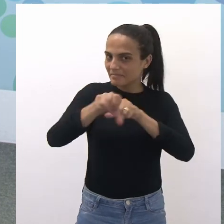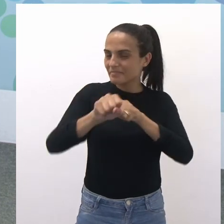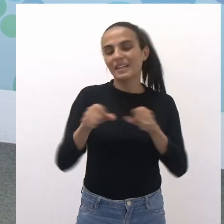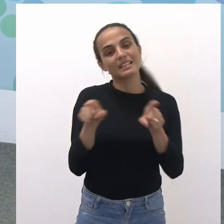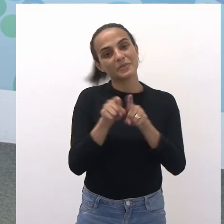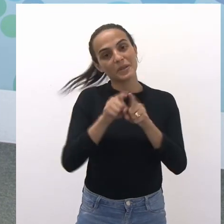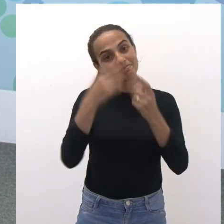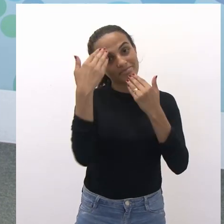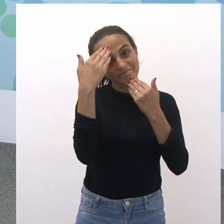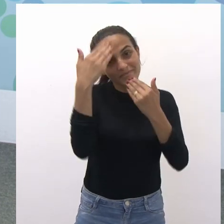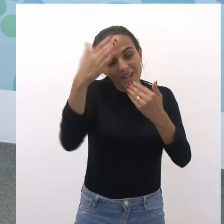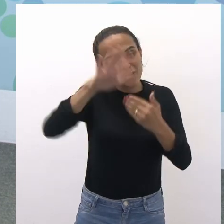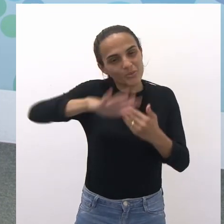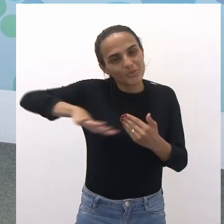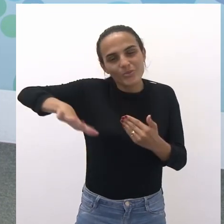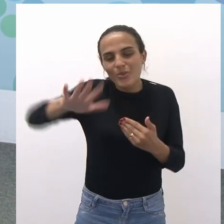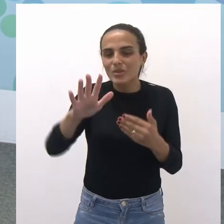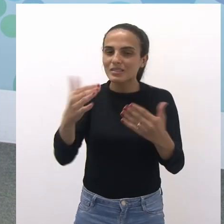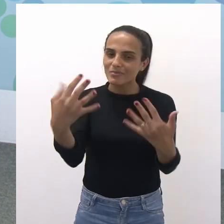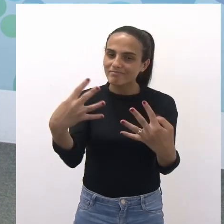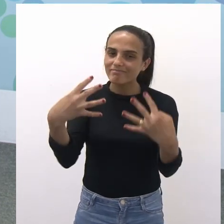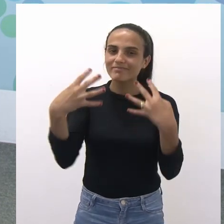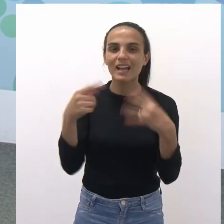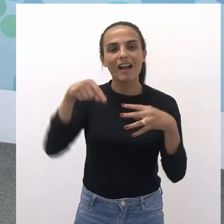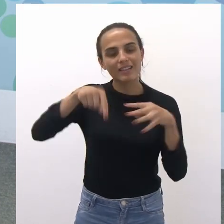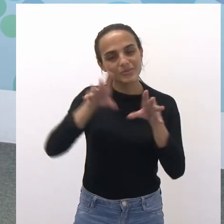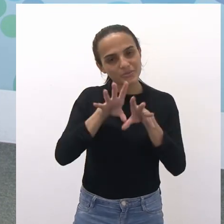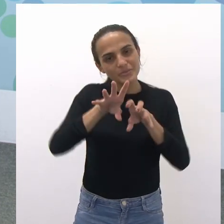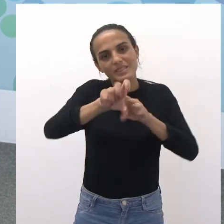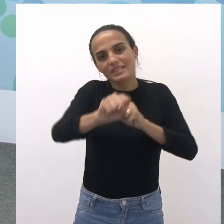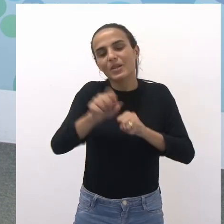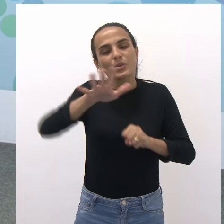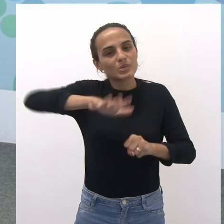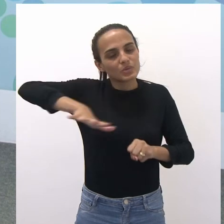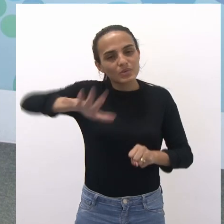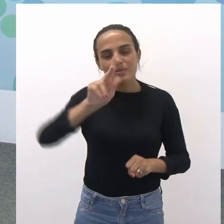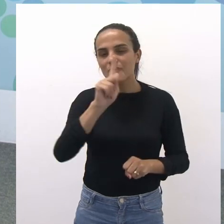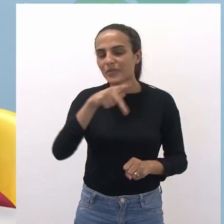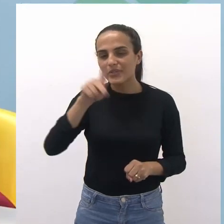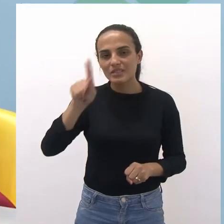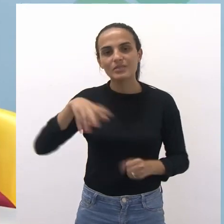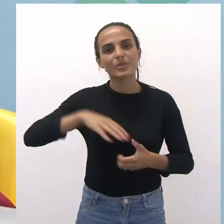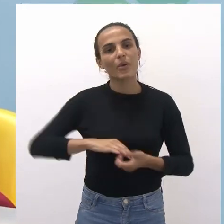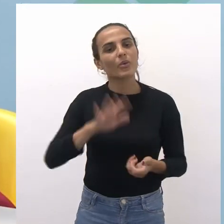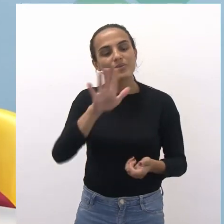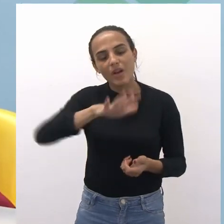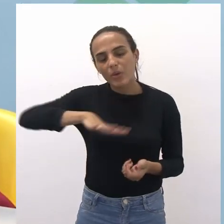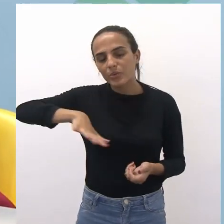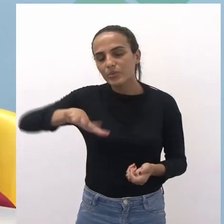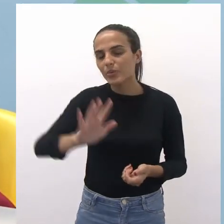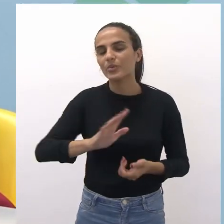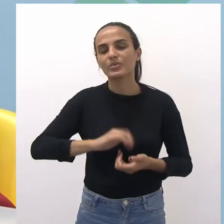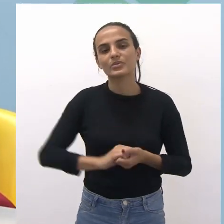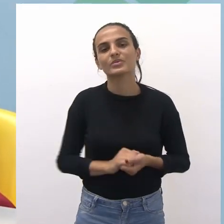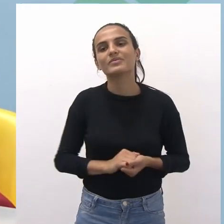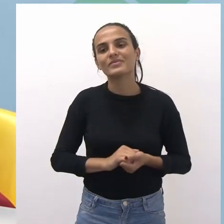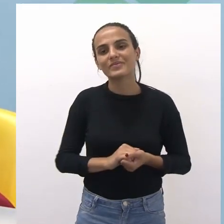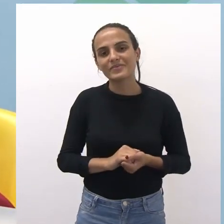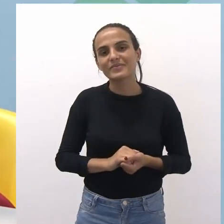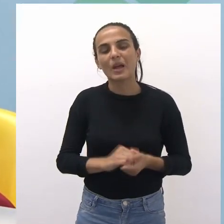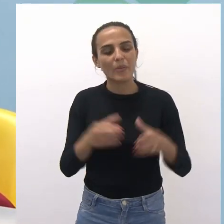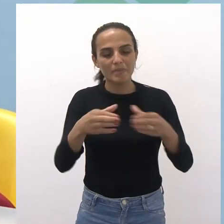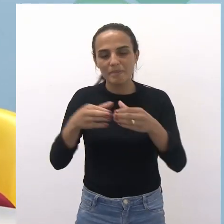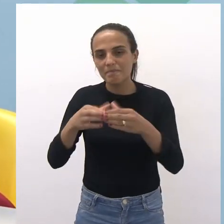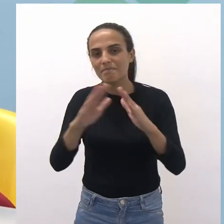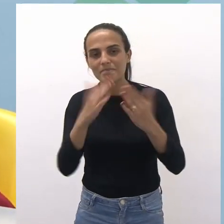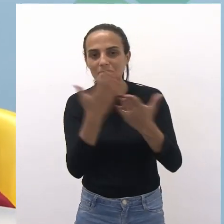todos que estão assistindo essa formação também, todos os professores, todos os gestores, né, o núcleo pedagógico